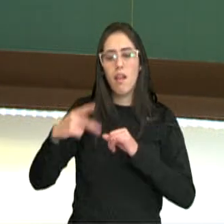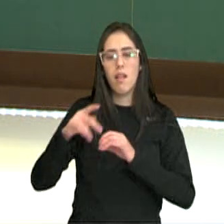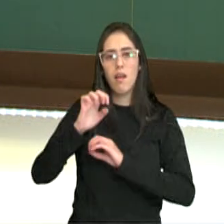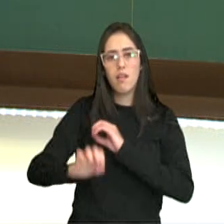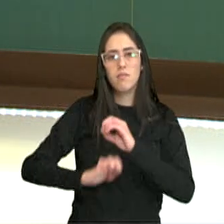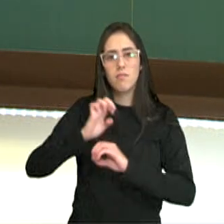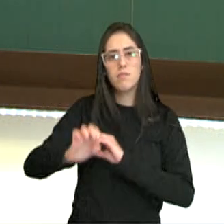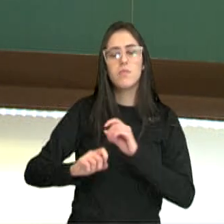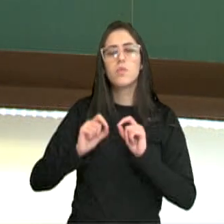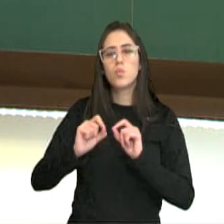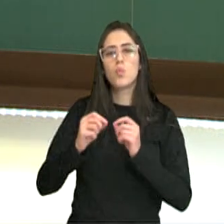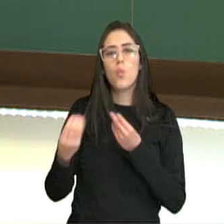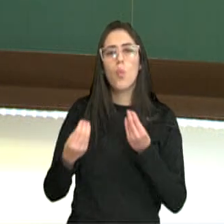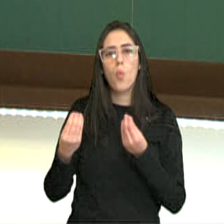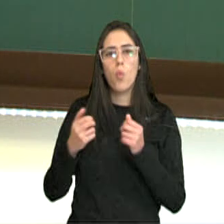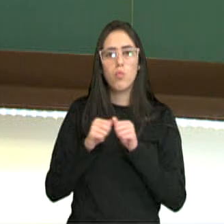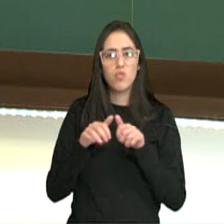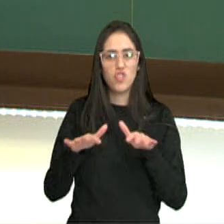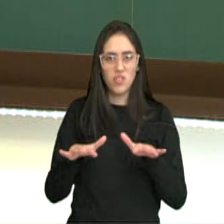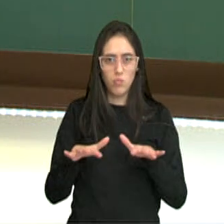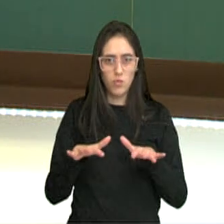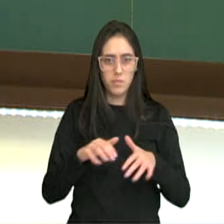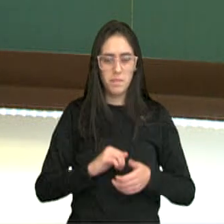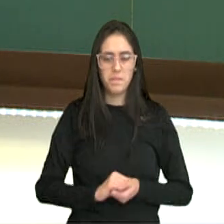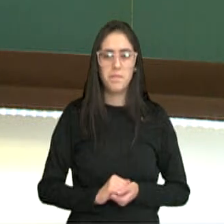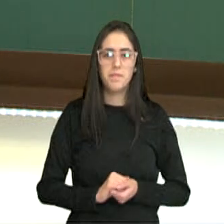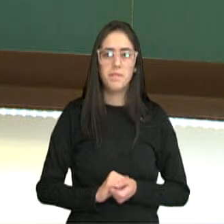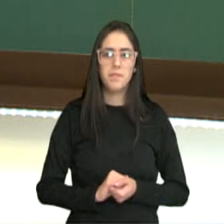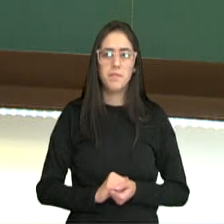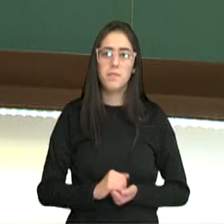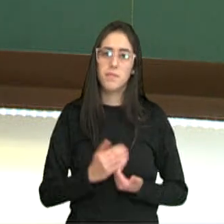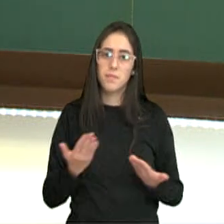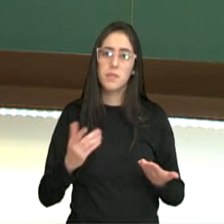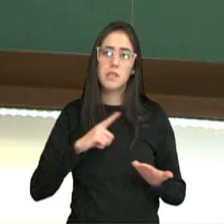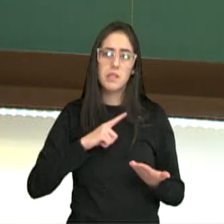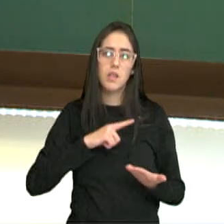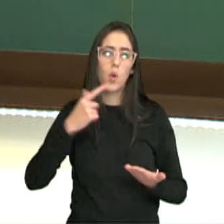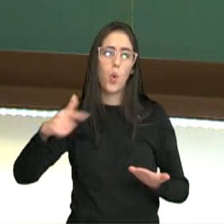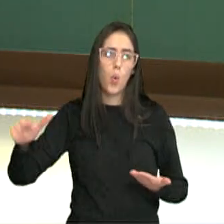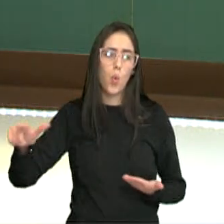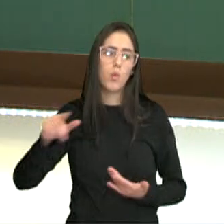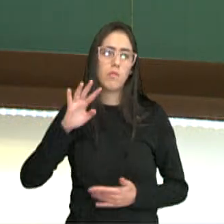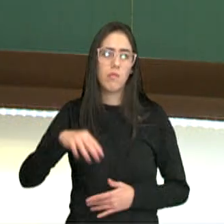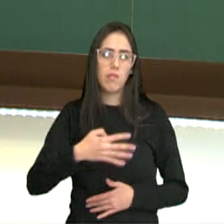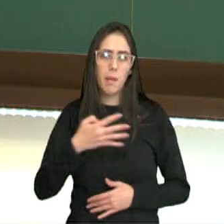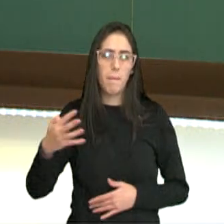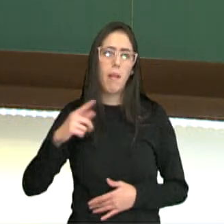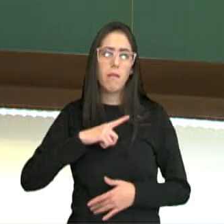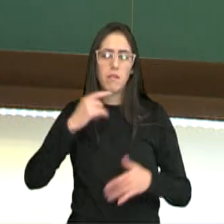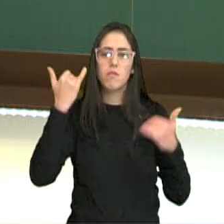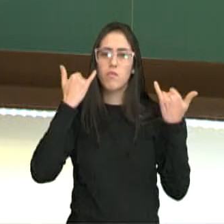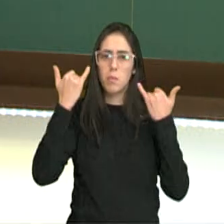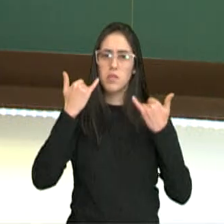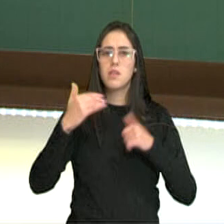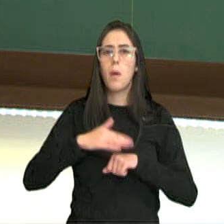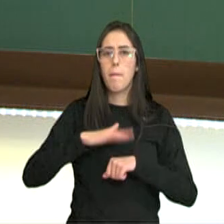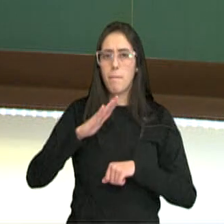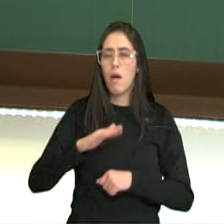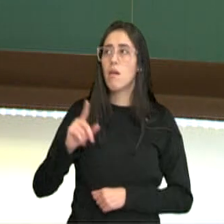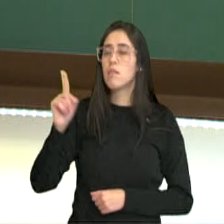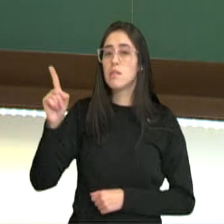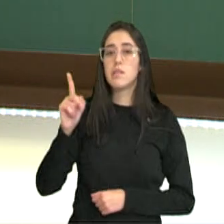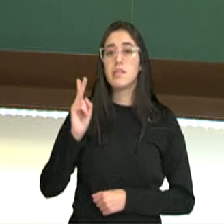elétrons estão distribuídos no átomo neutro, certo? E aí algumas outras tabelas podem ter mais informações e ela sempre vai ter